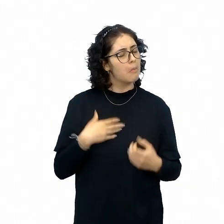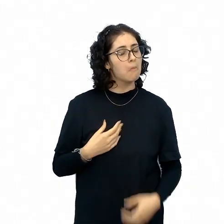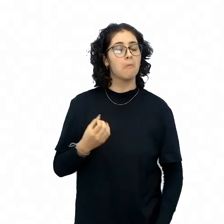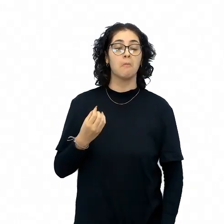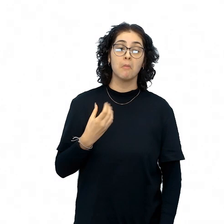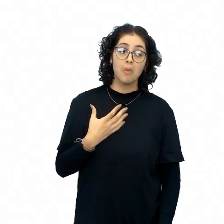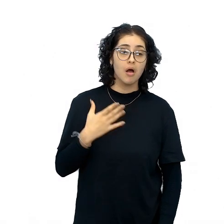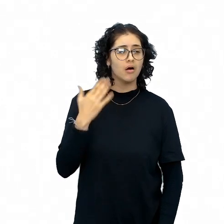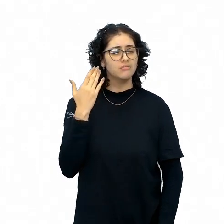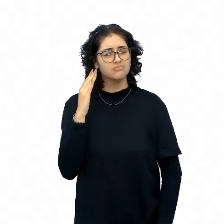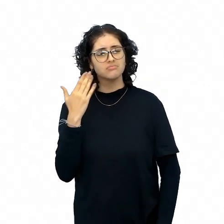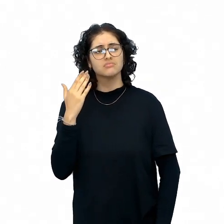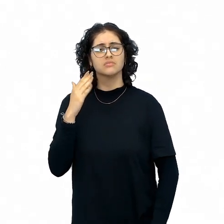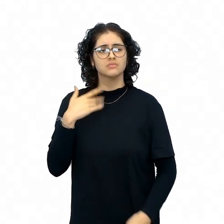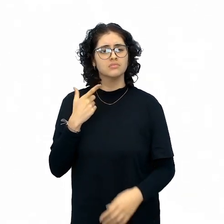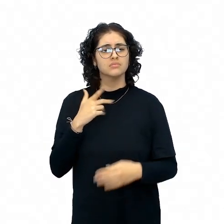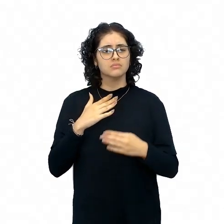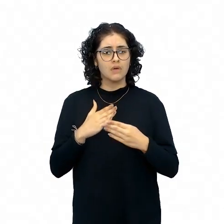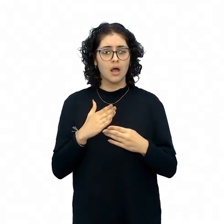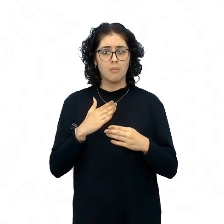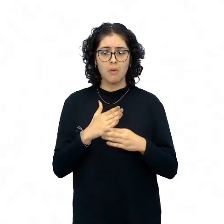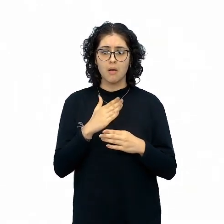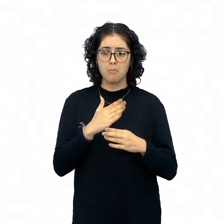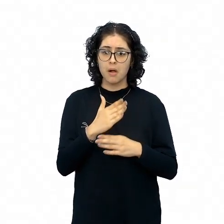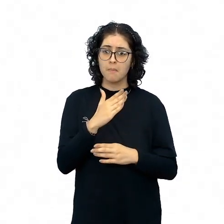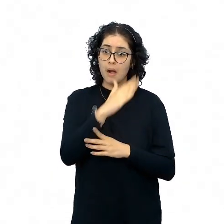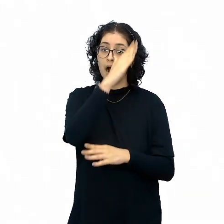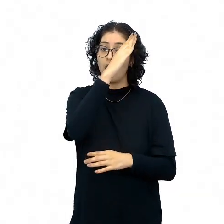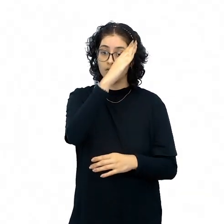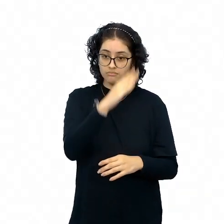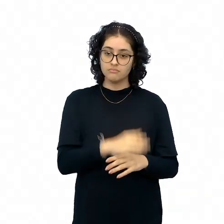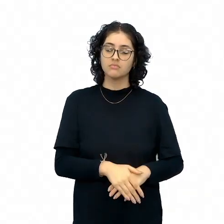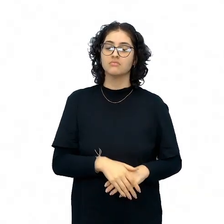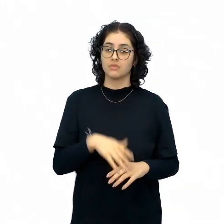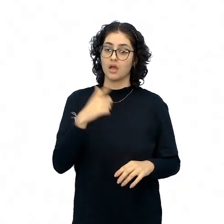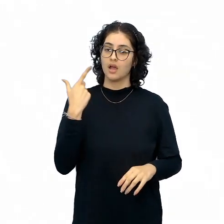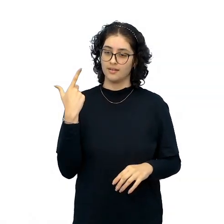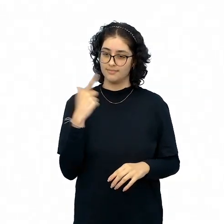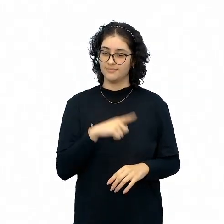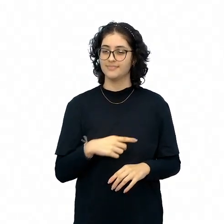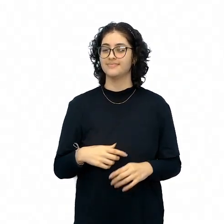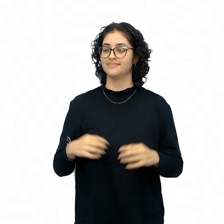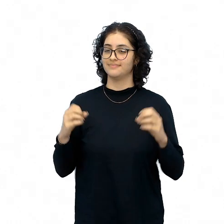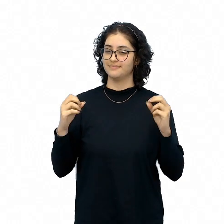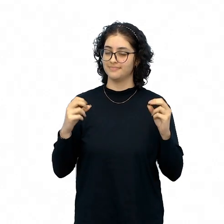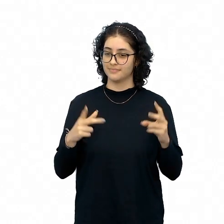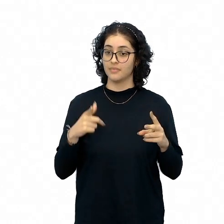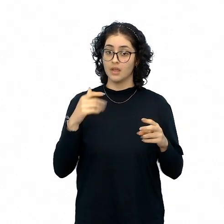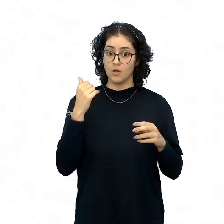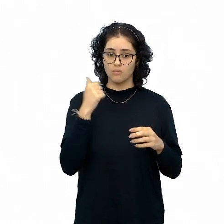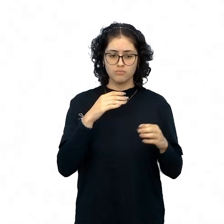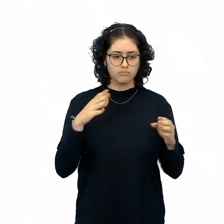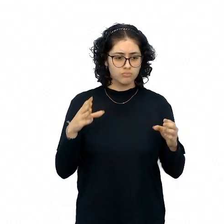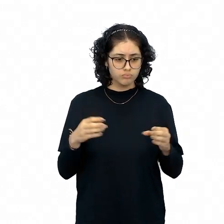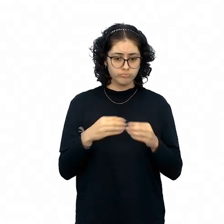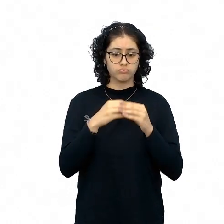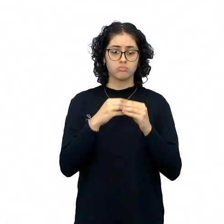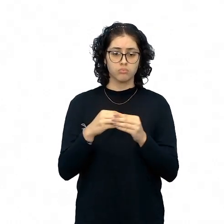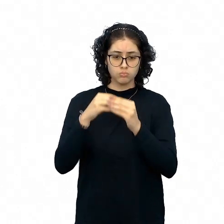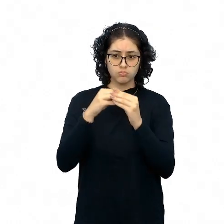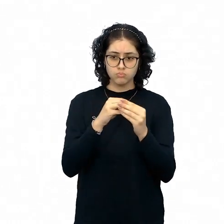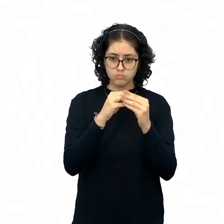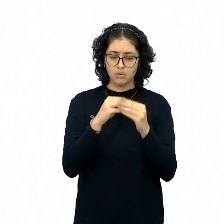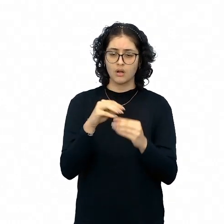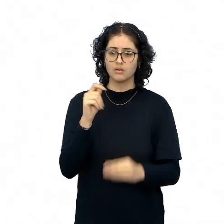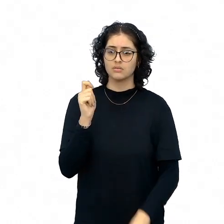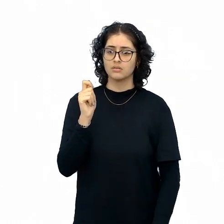está conseguindo avançar, ele se envolve mais nesse processo, certo? Se envolvendo mais, consequentemente, ele